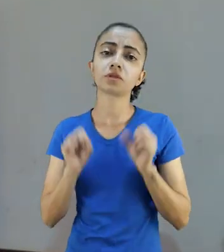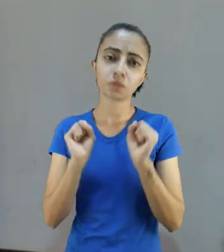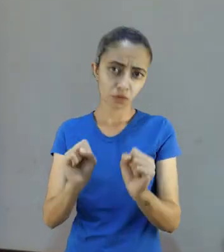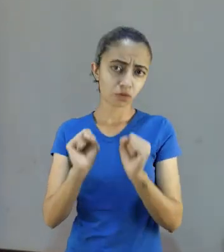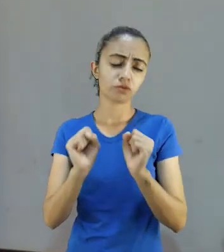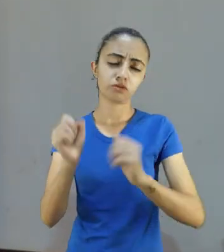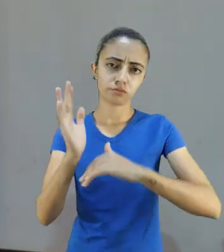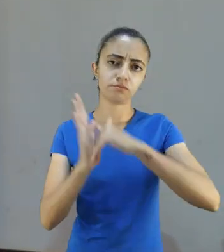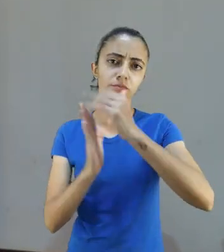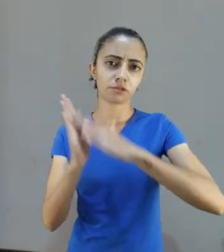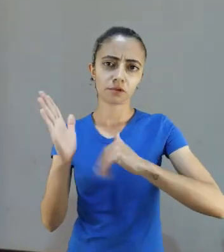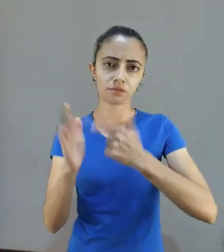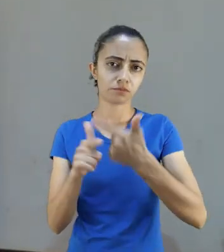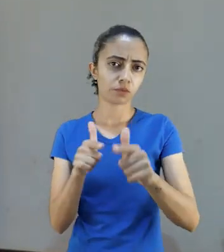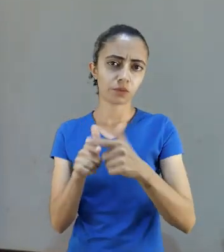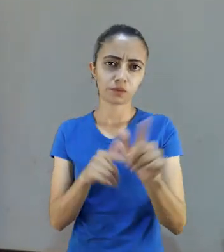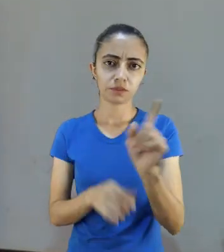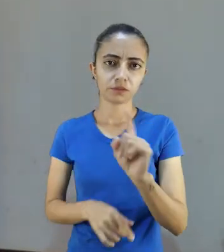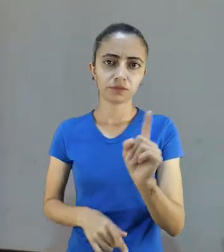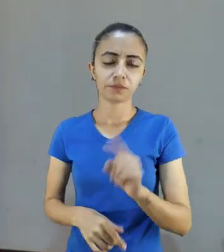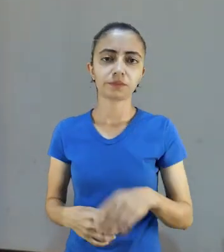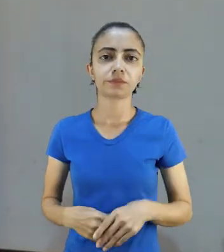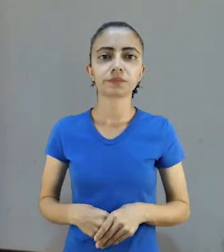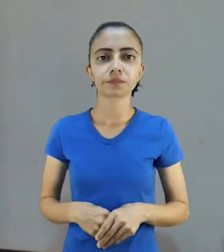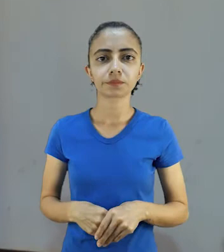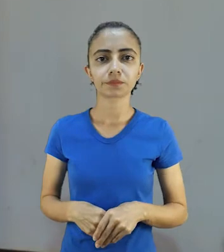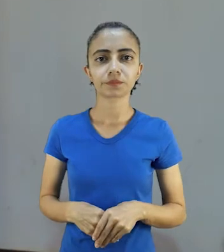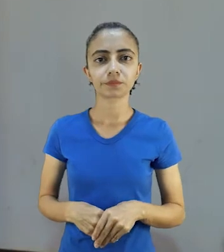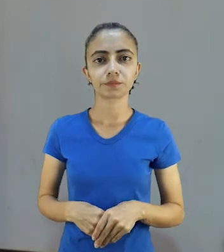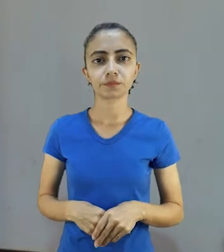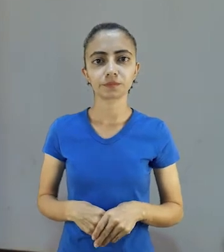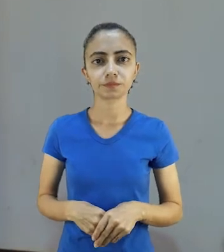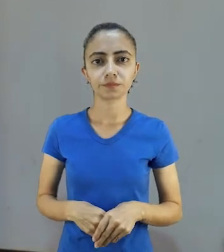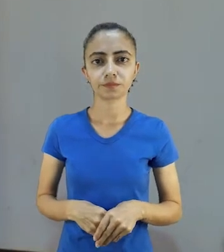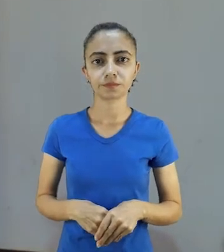pintar, não tem problema. Pode pintar.